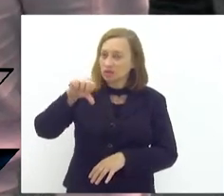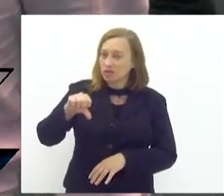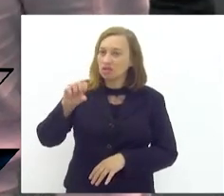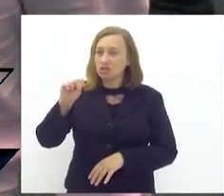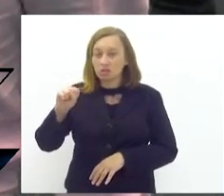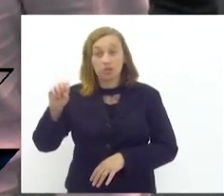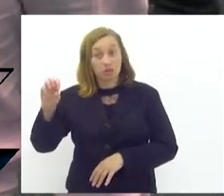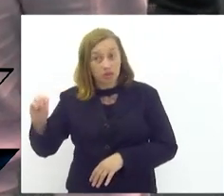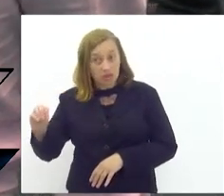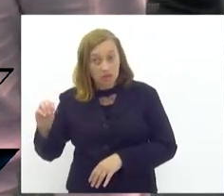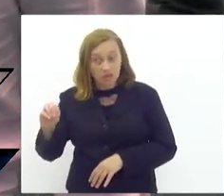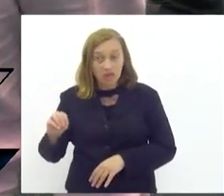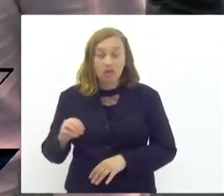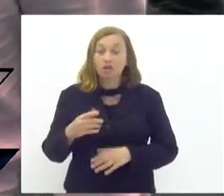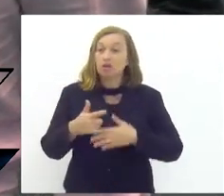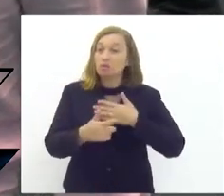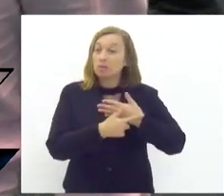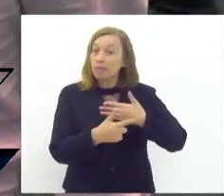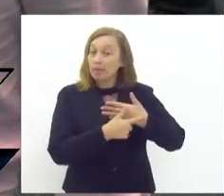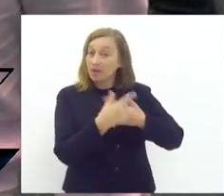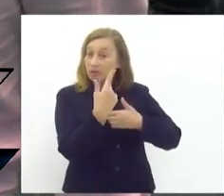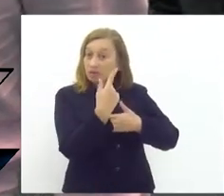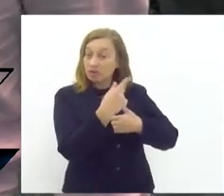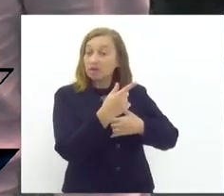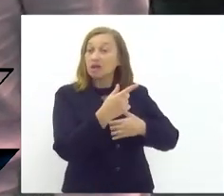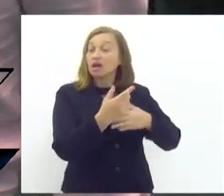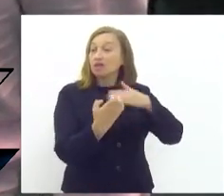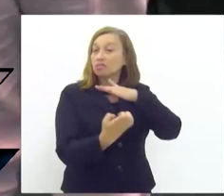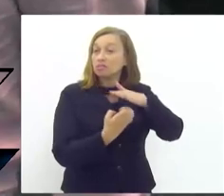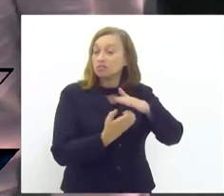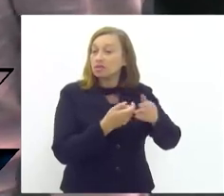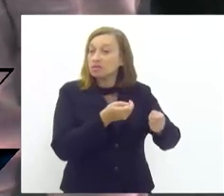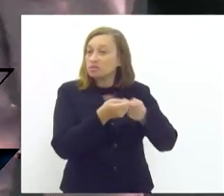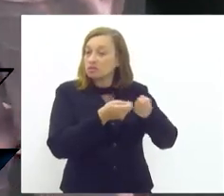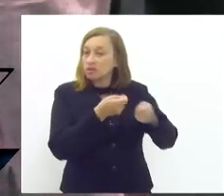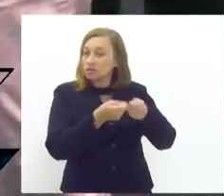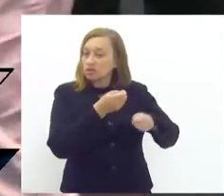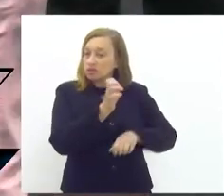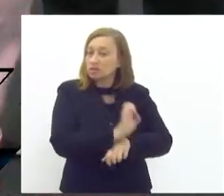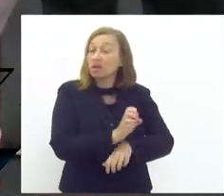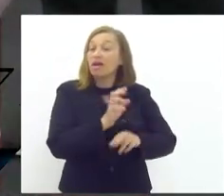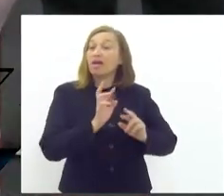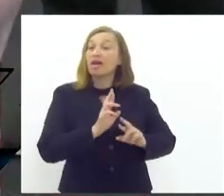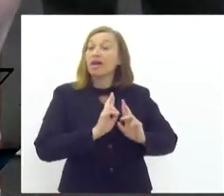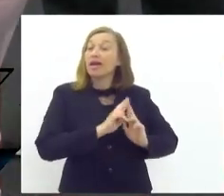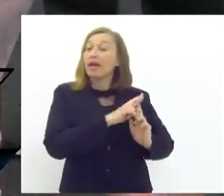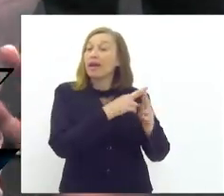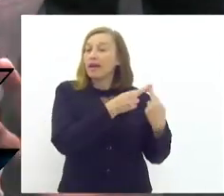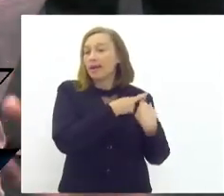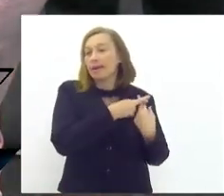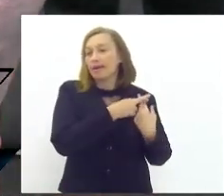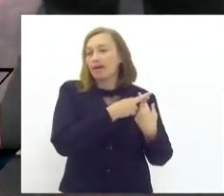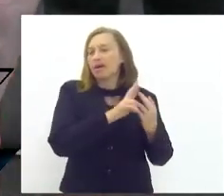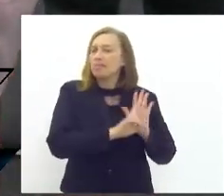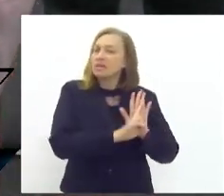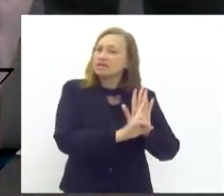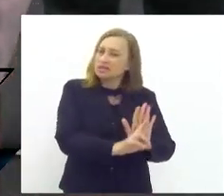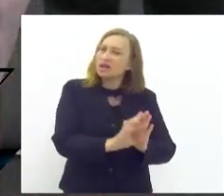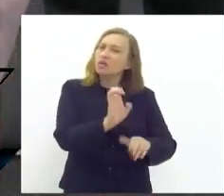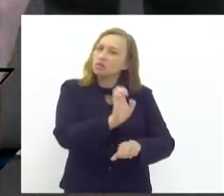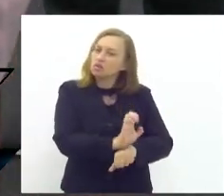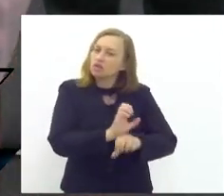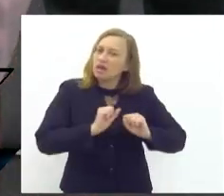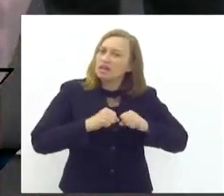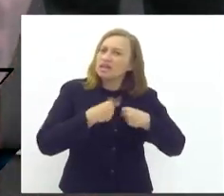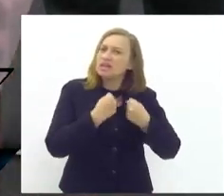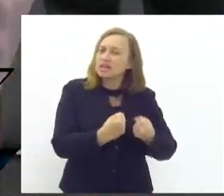a função da procuradoria do estado é representar o estado